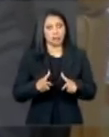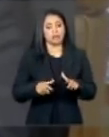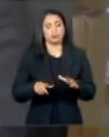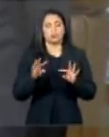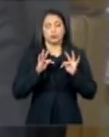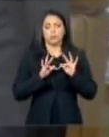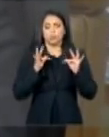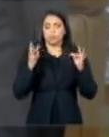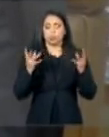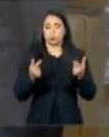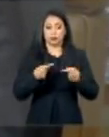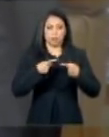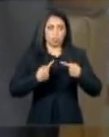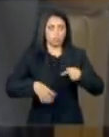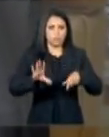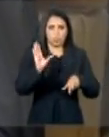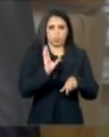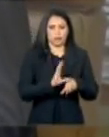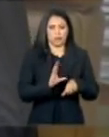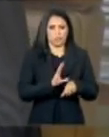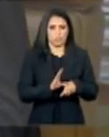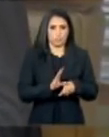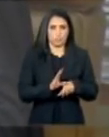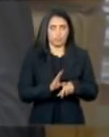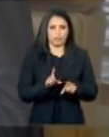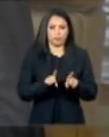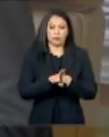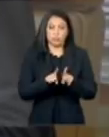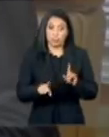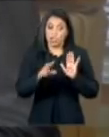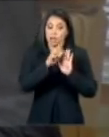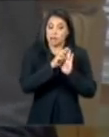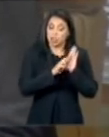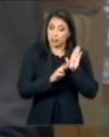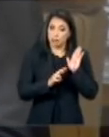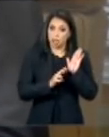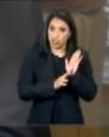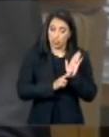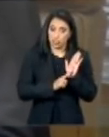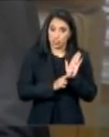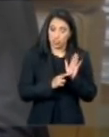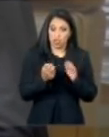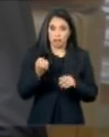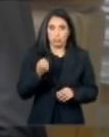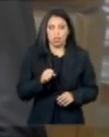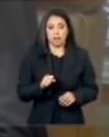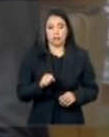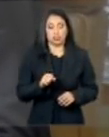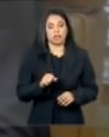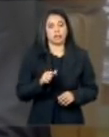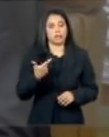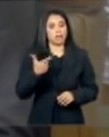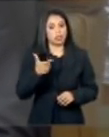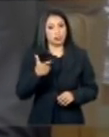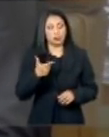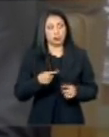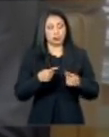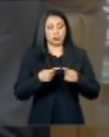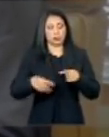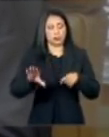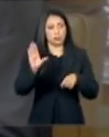em constitucionais mas em regra atos em constitucionais não se